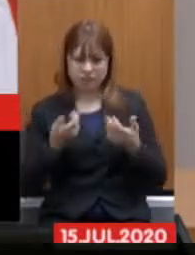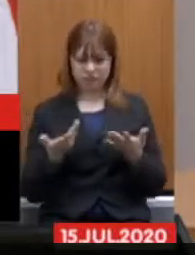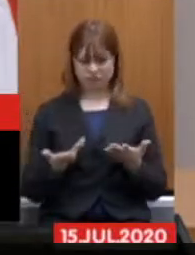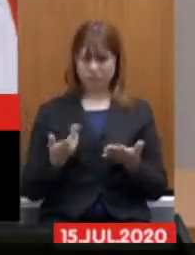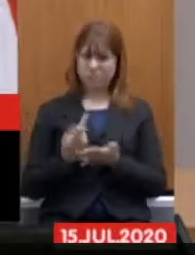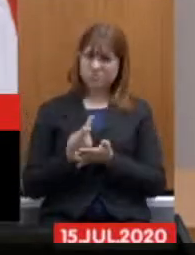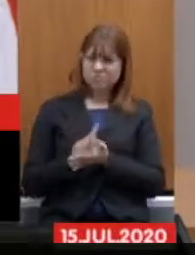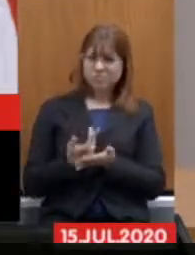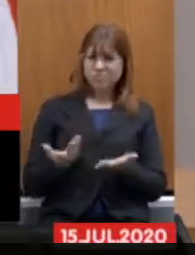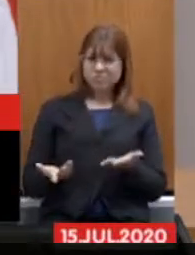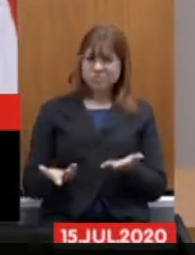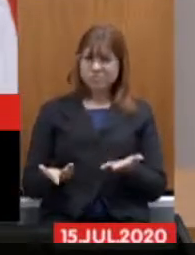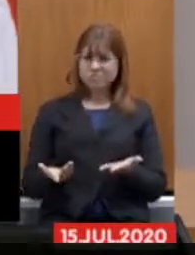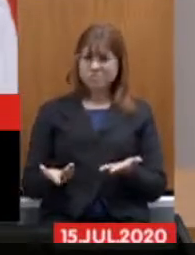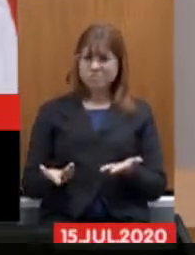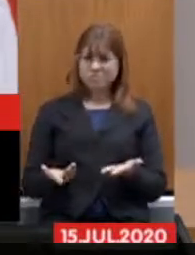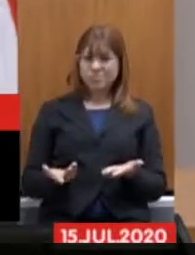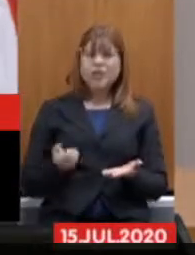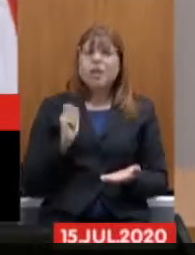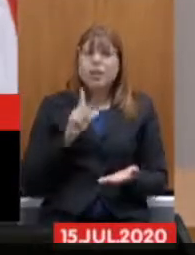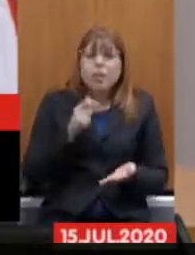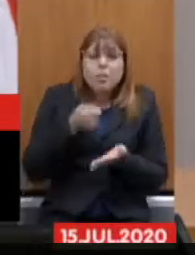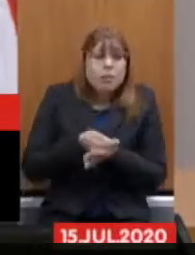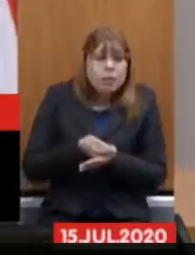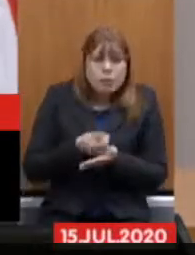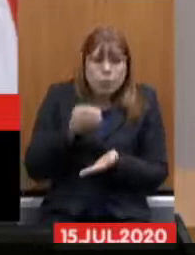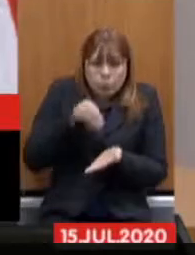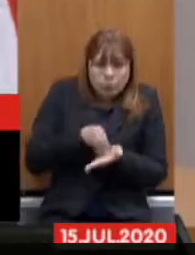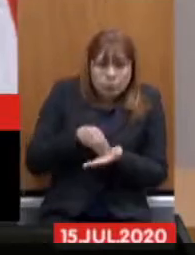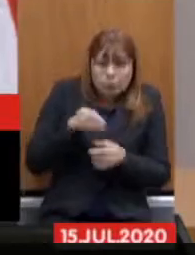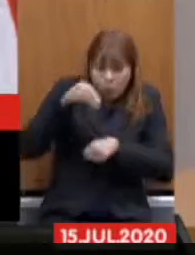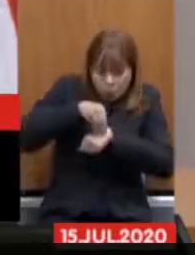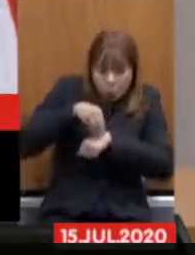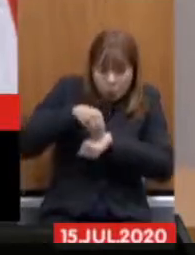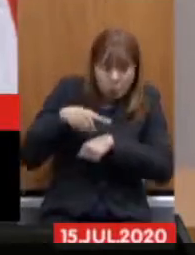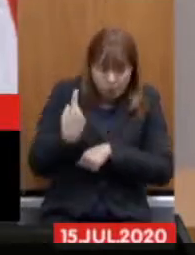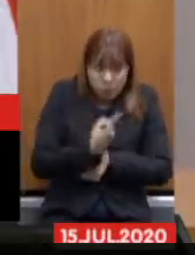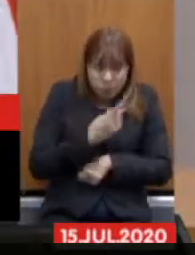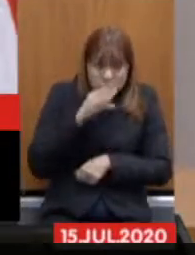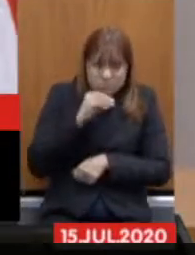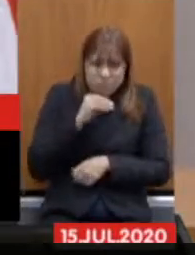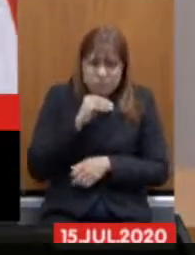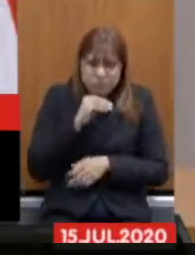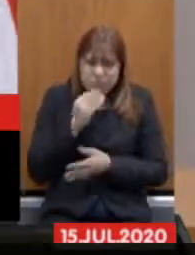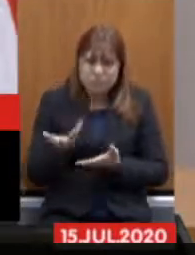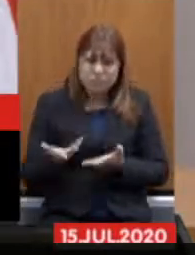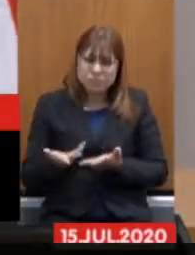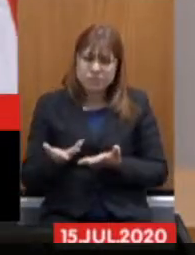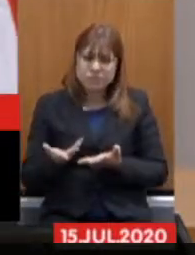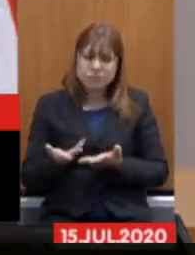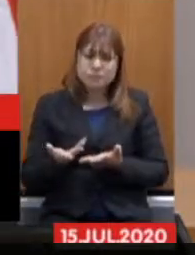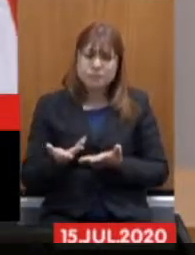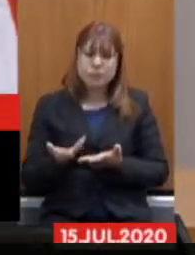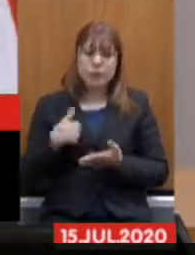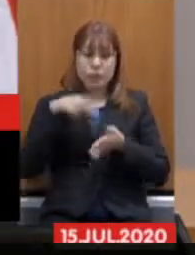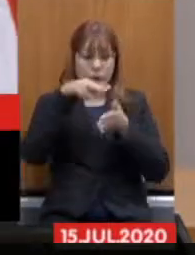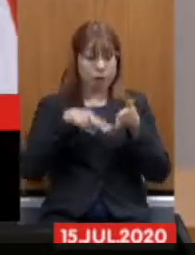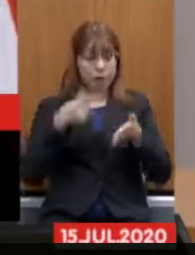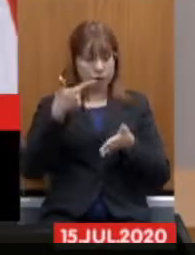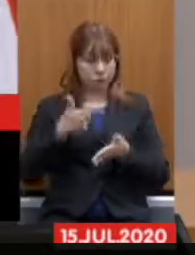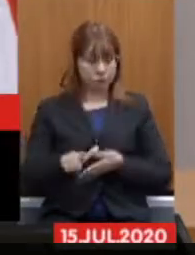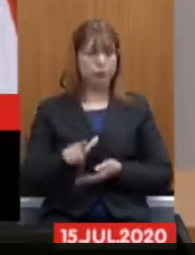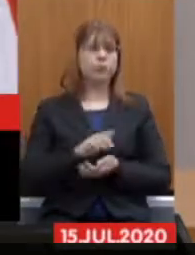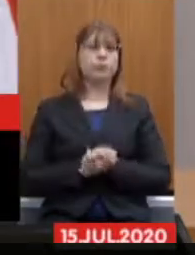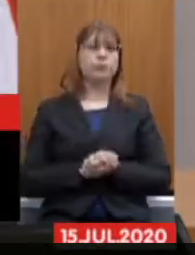e no final das contas quem paga a conta são os servidores e neste caso o boleto de